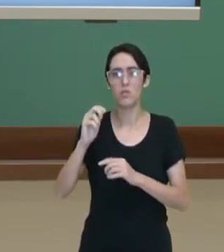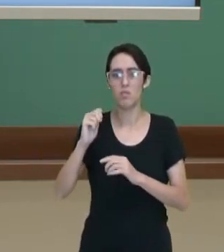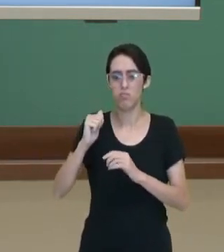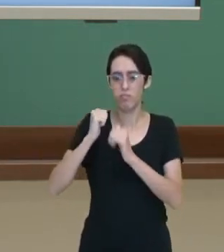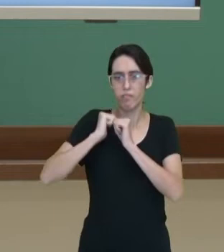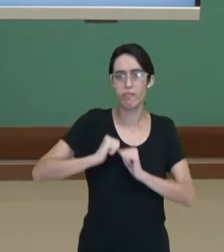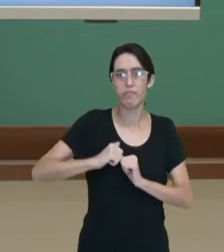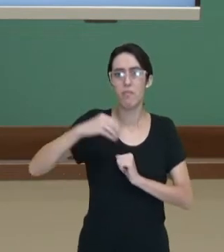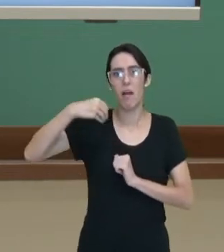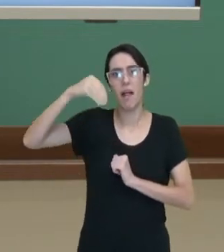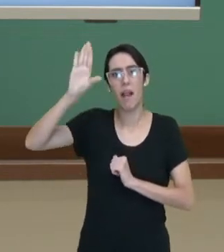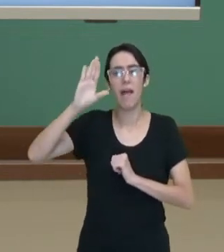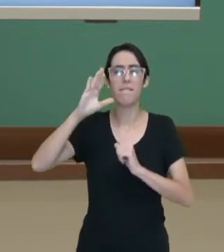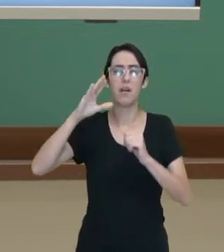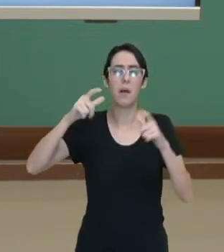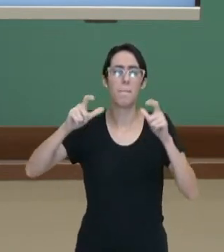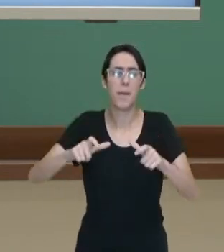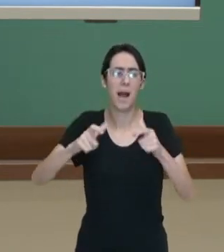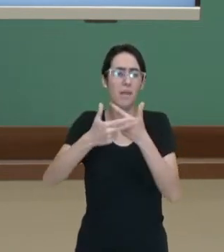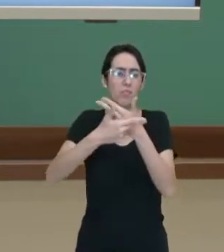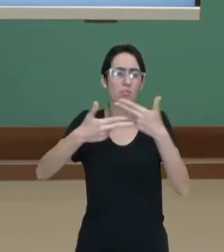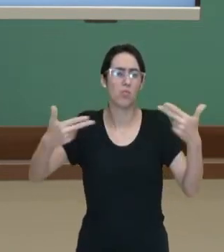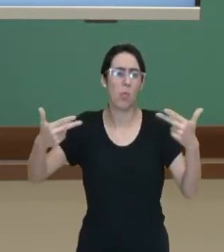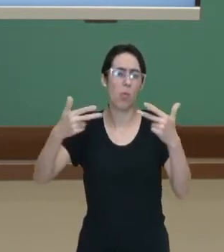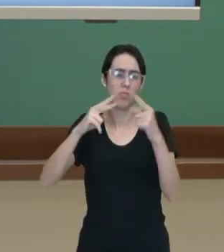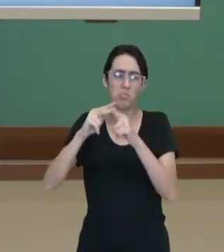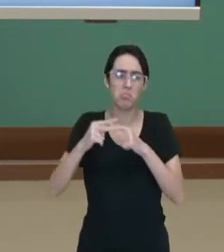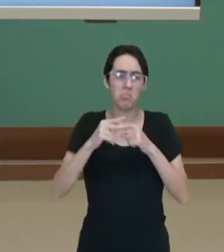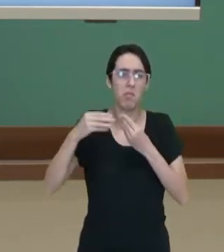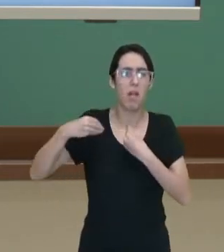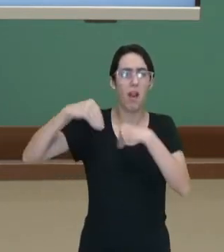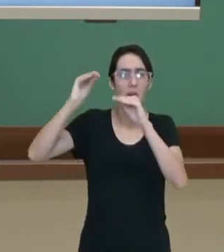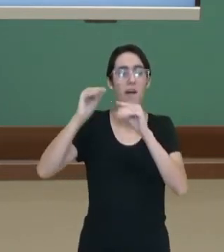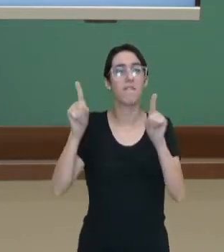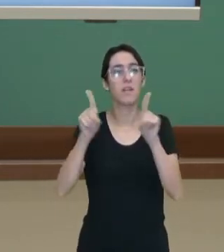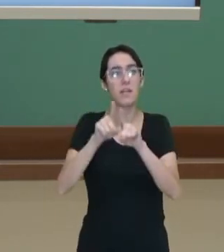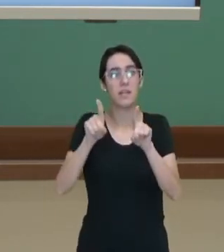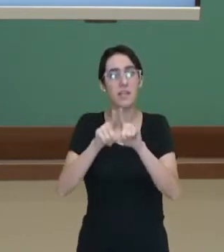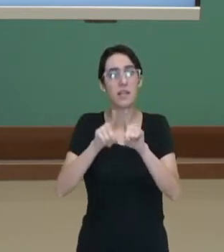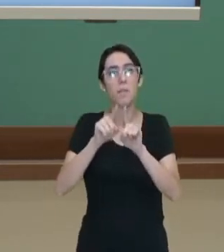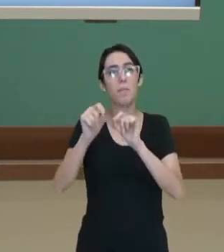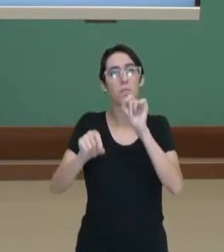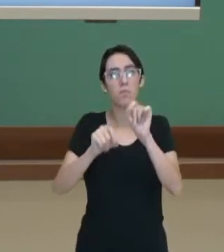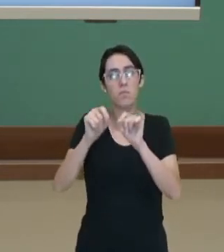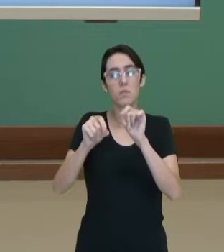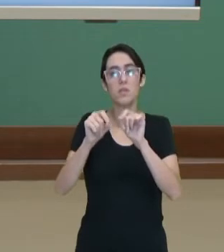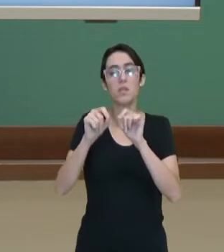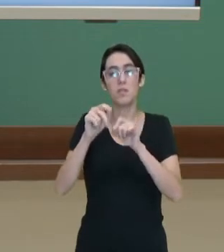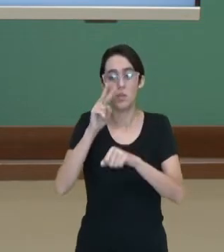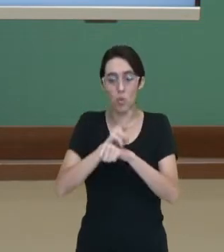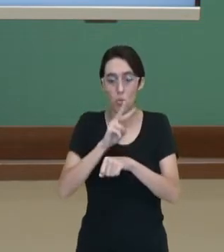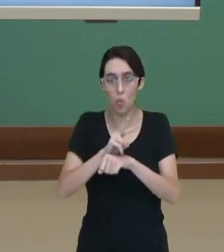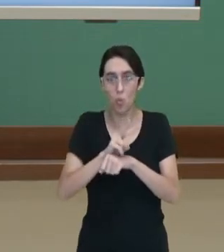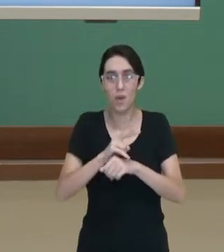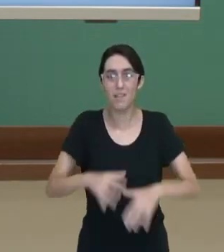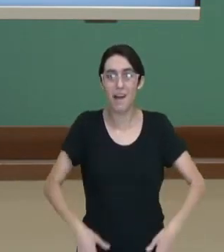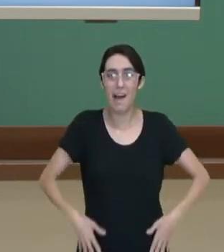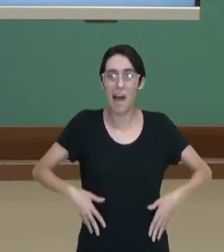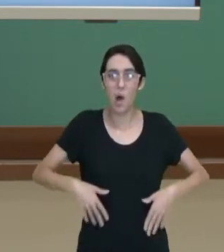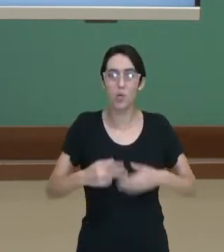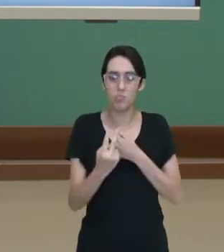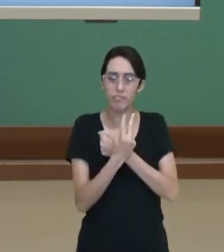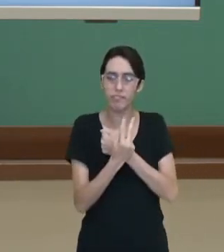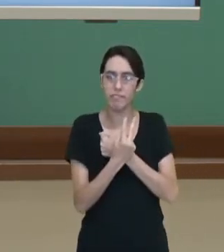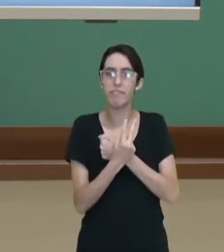ferramentas, e o tirador, né, proteção de couro para o laço não atrapalhar a calça. Os municípios